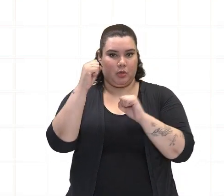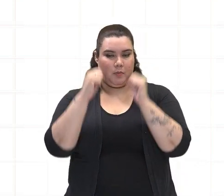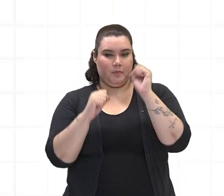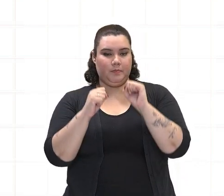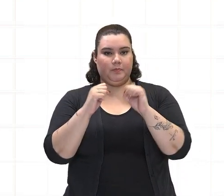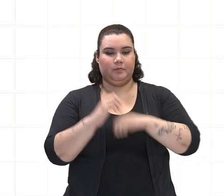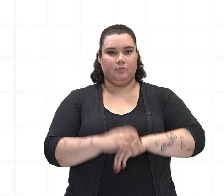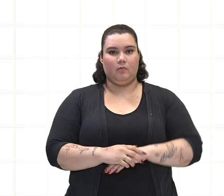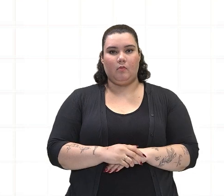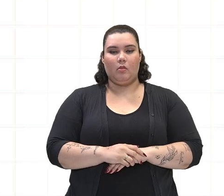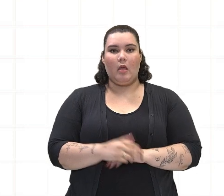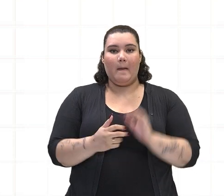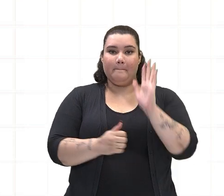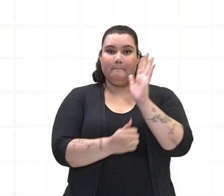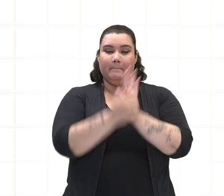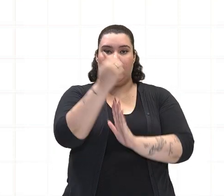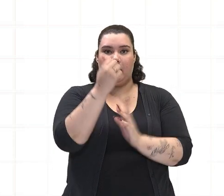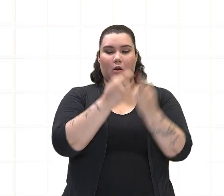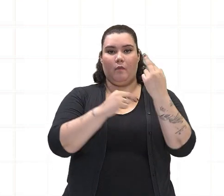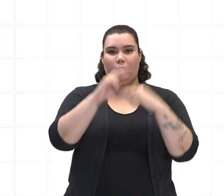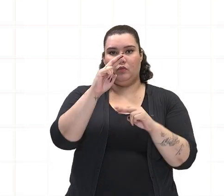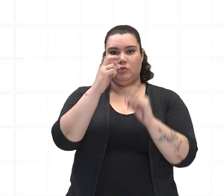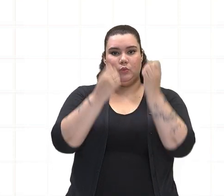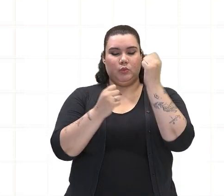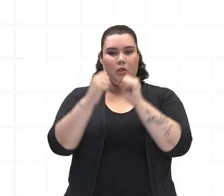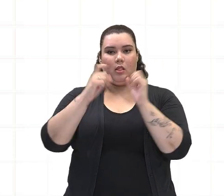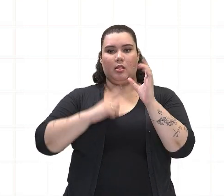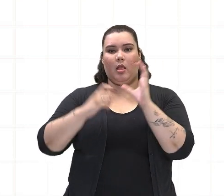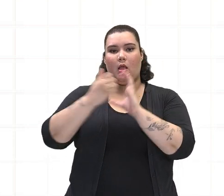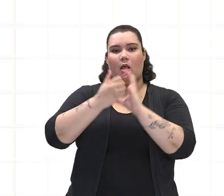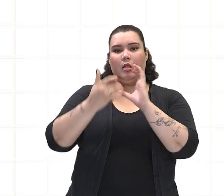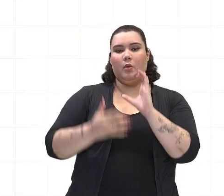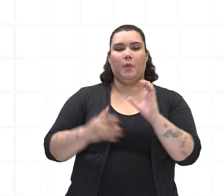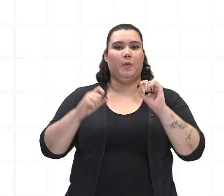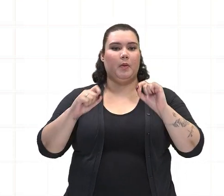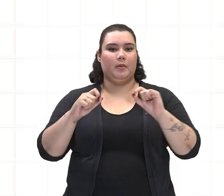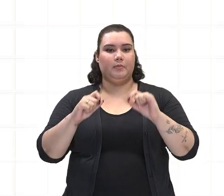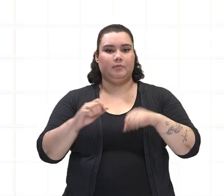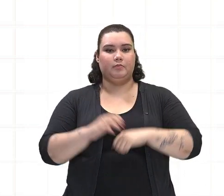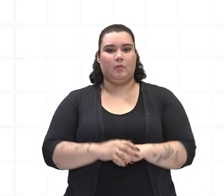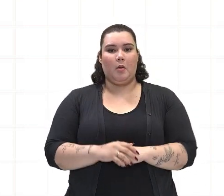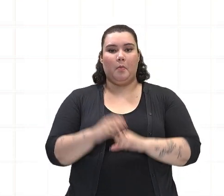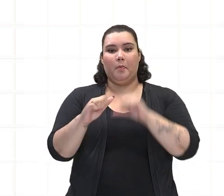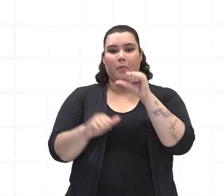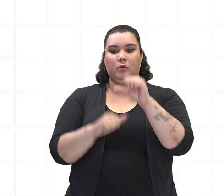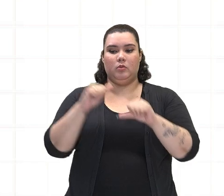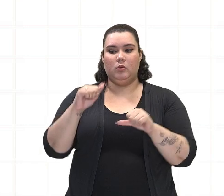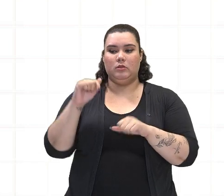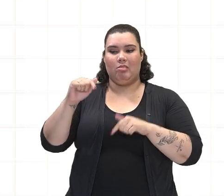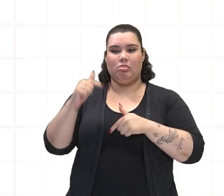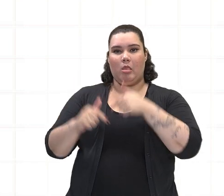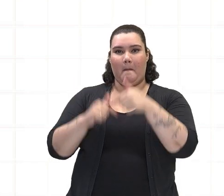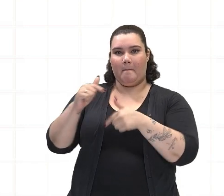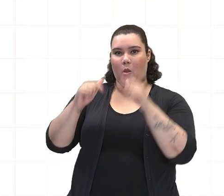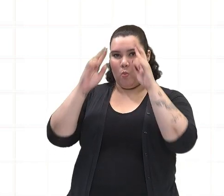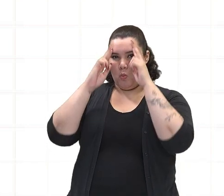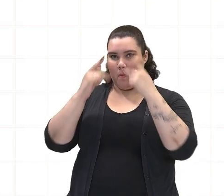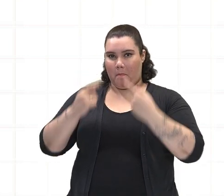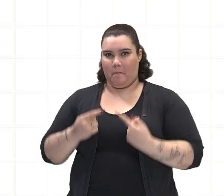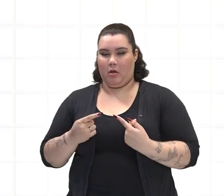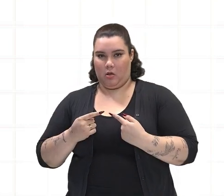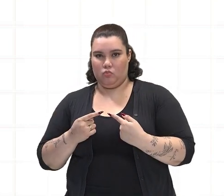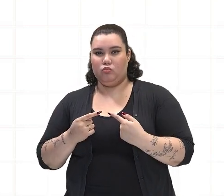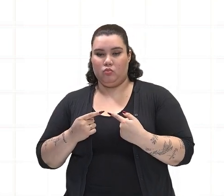A primeira revolução industrial caracterizou-se pela transição da manufatura para a